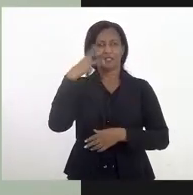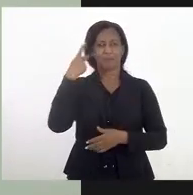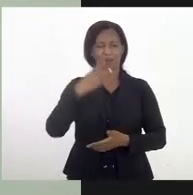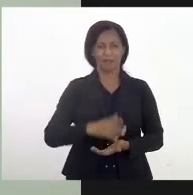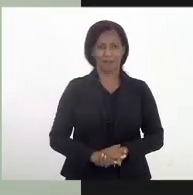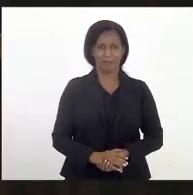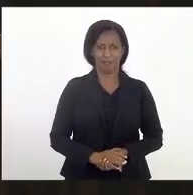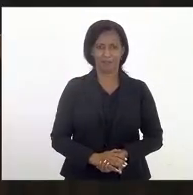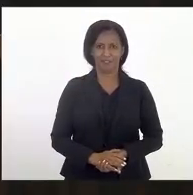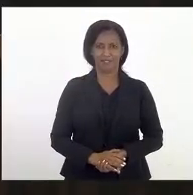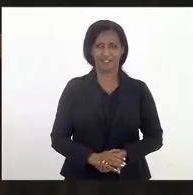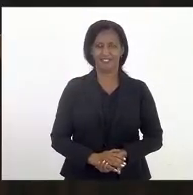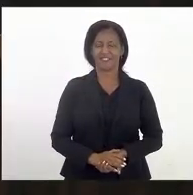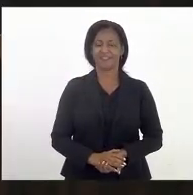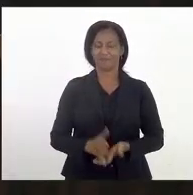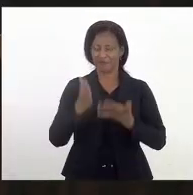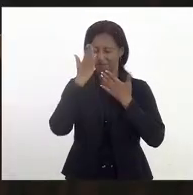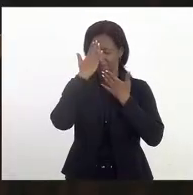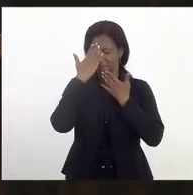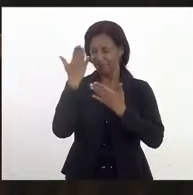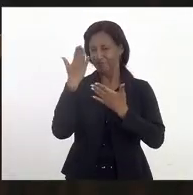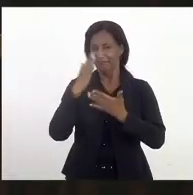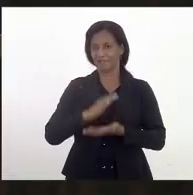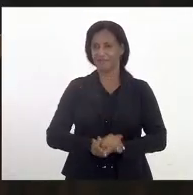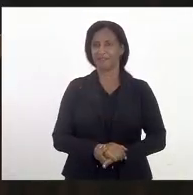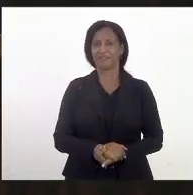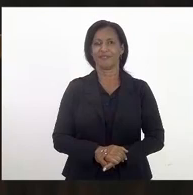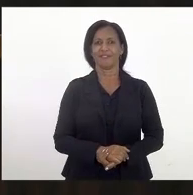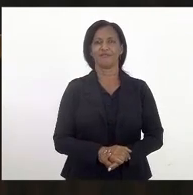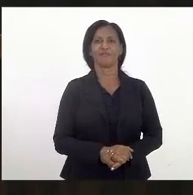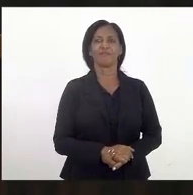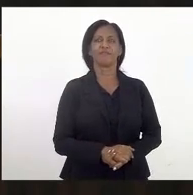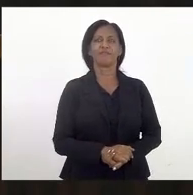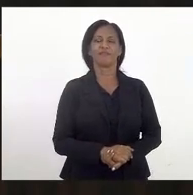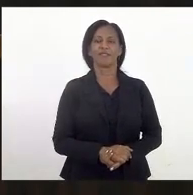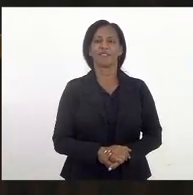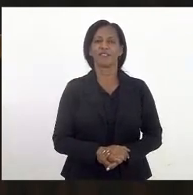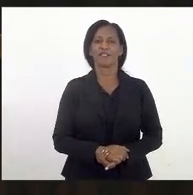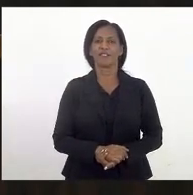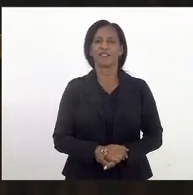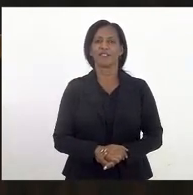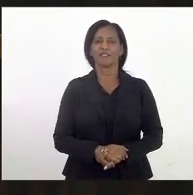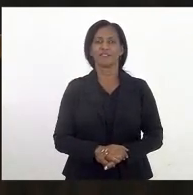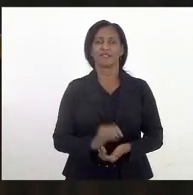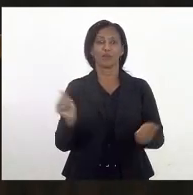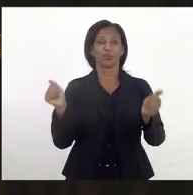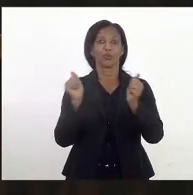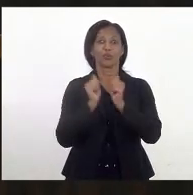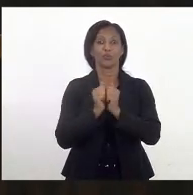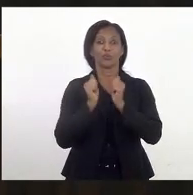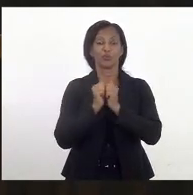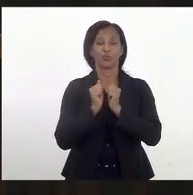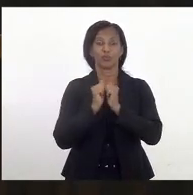rapaz Obrigado meu irmão obrigado junto ó